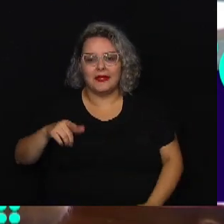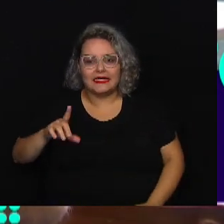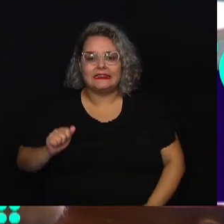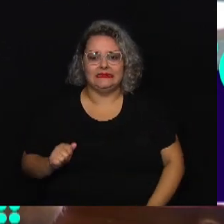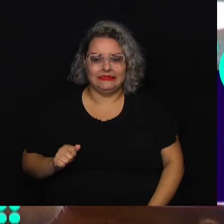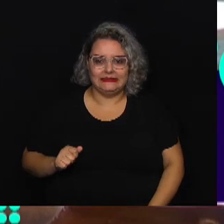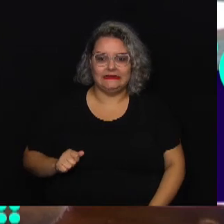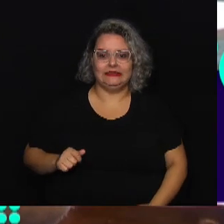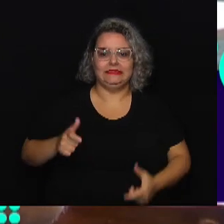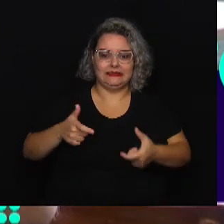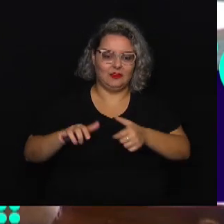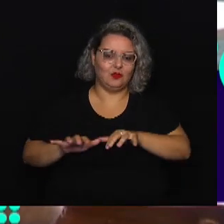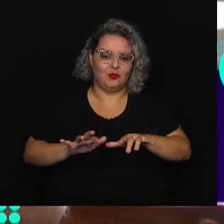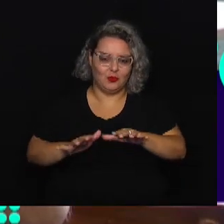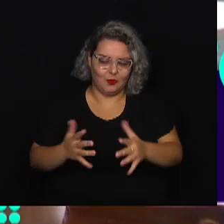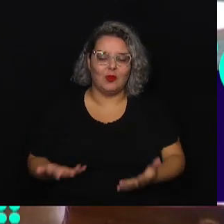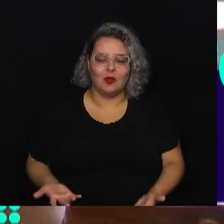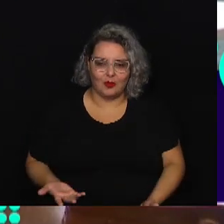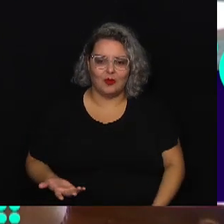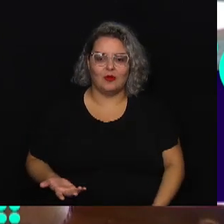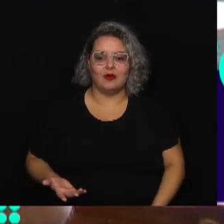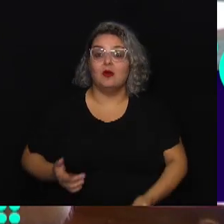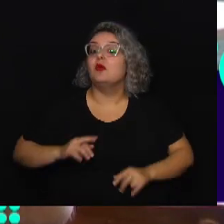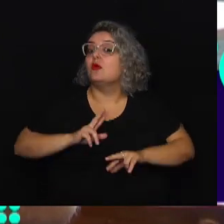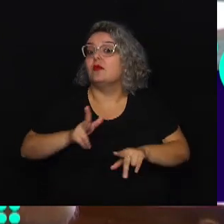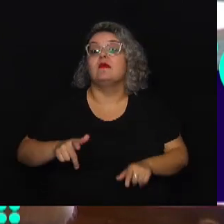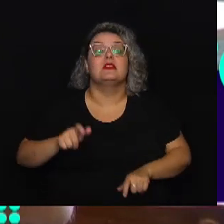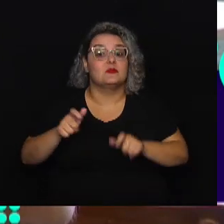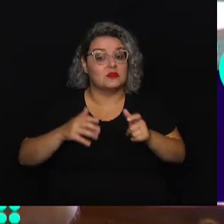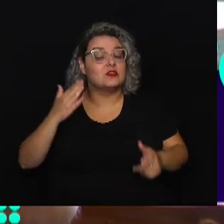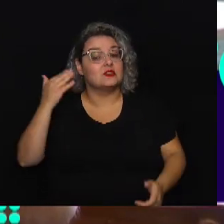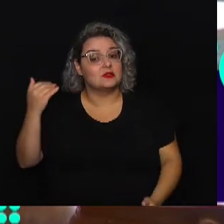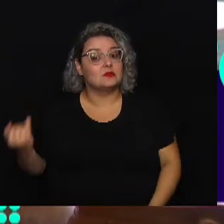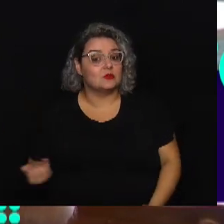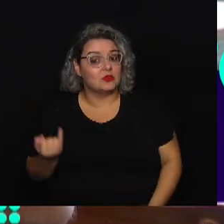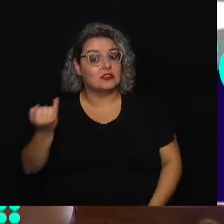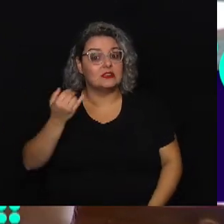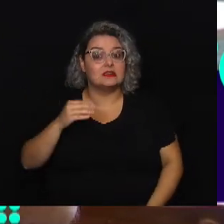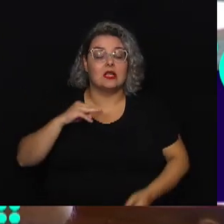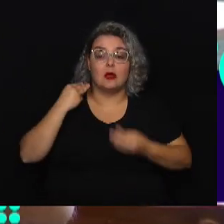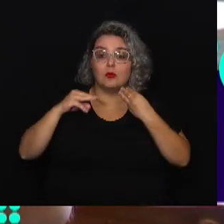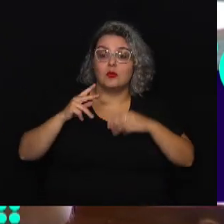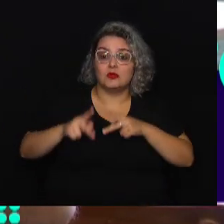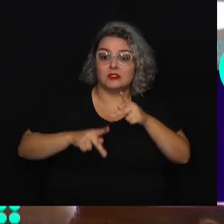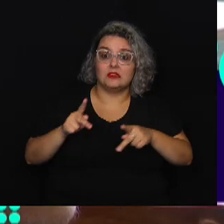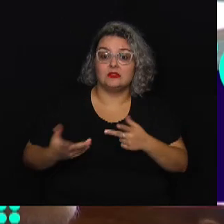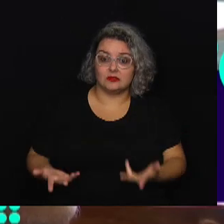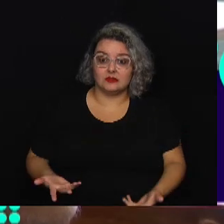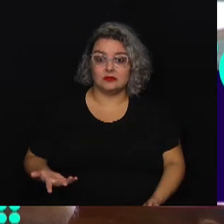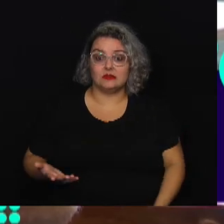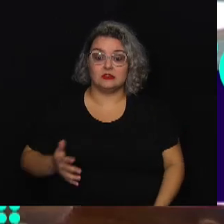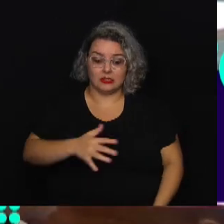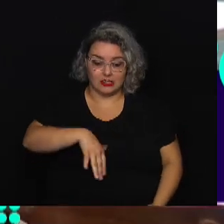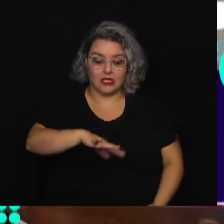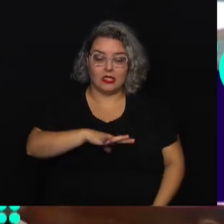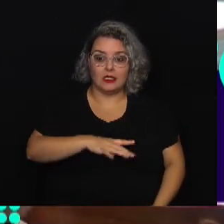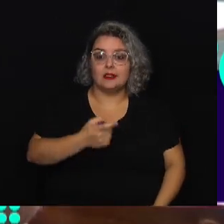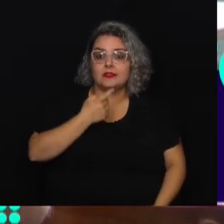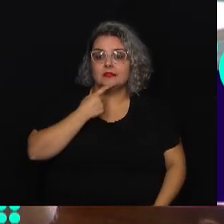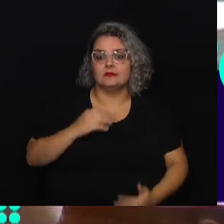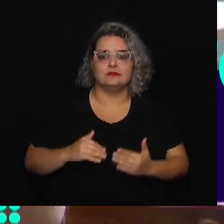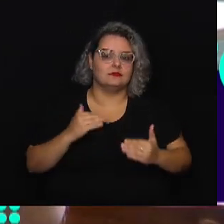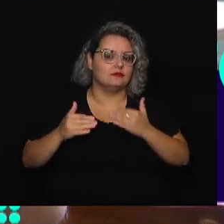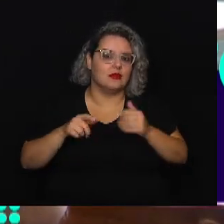do bloco, né? Com vários ícones também da música popular, do cenário de Campinas, então montado aí